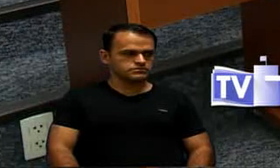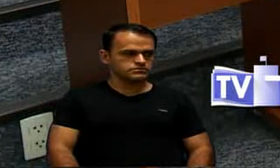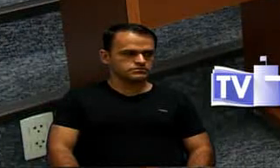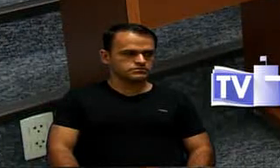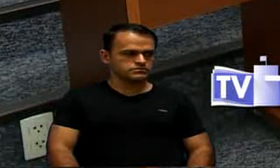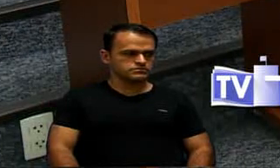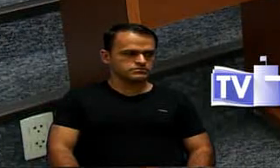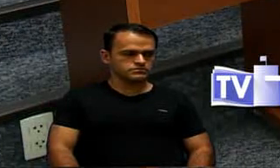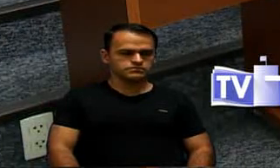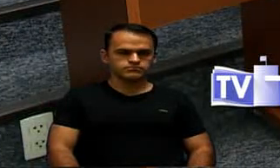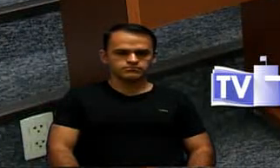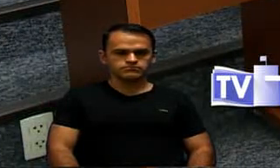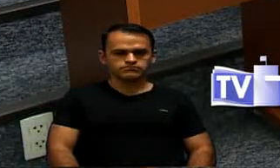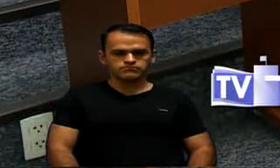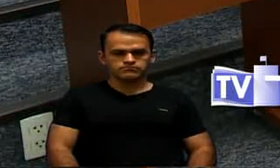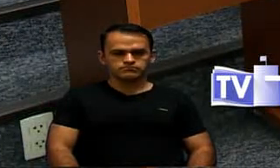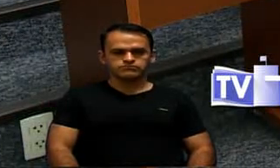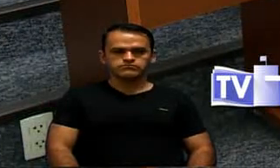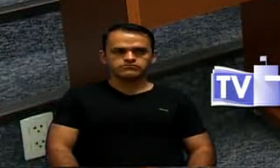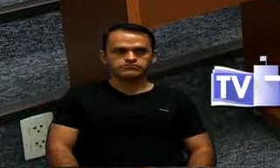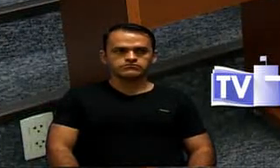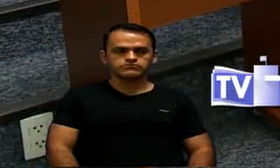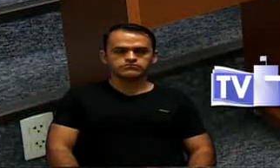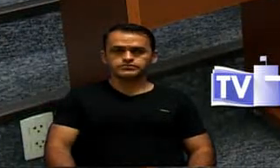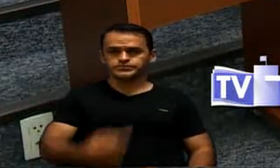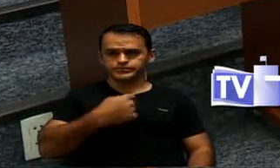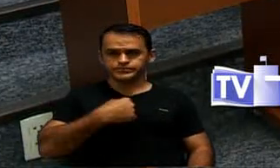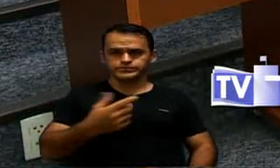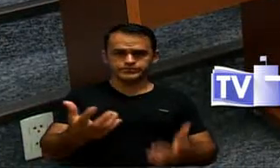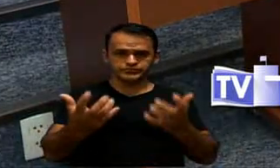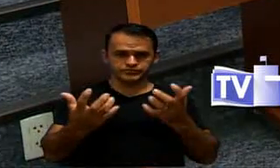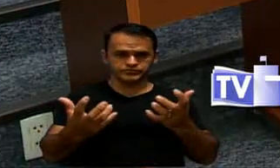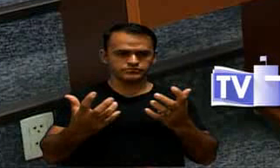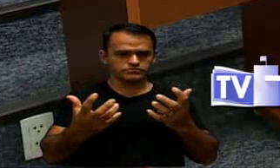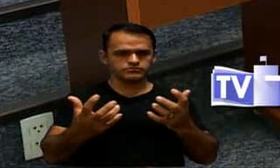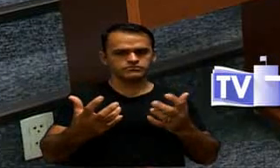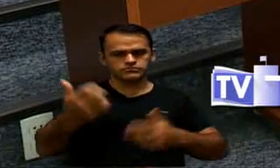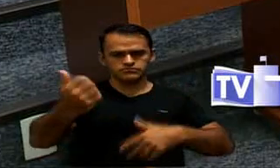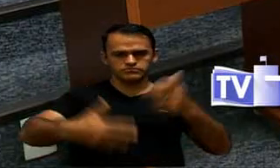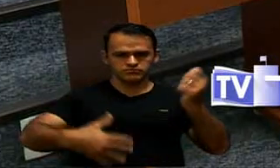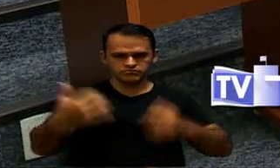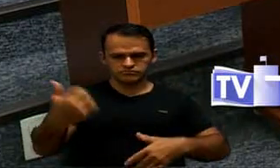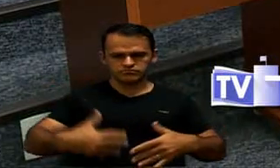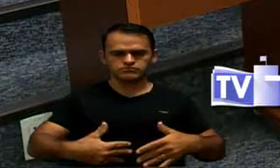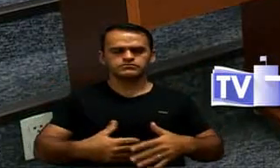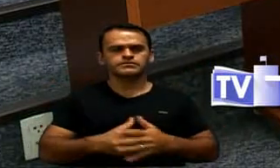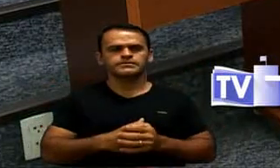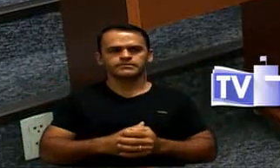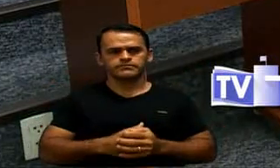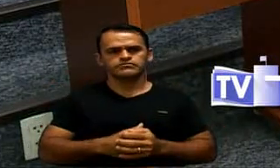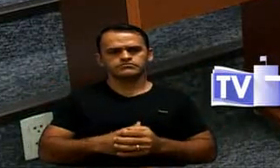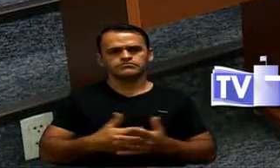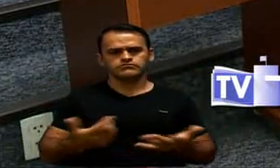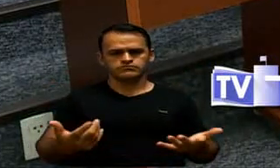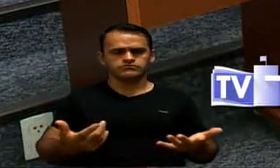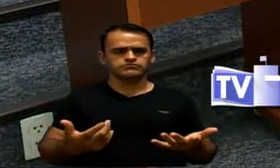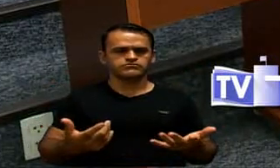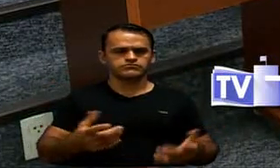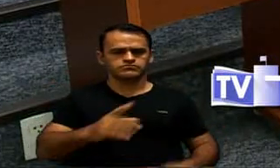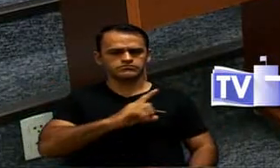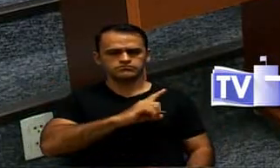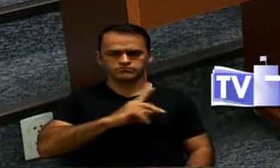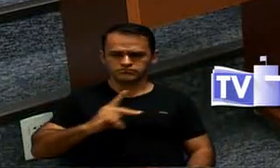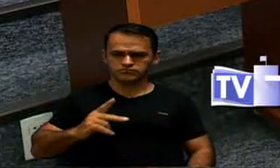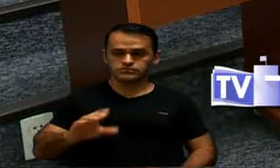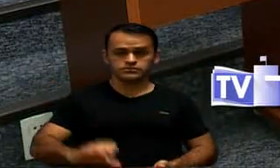Bom, eu queria falar em nome da Defensoria e também em nome da, como conselheira